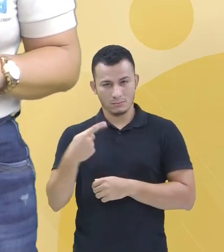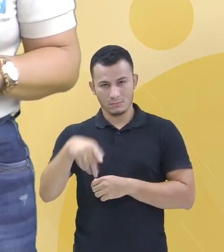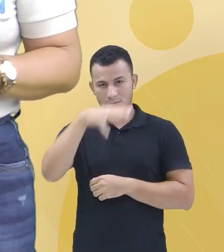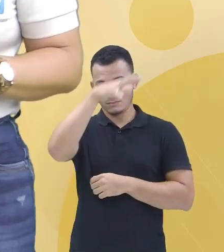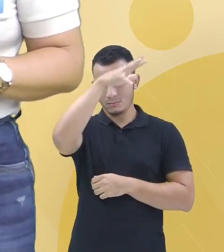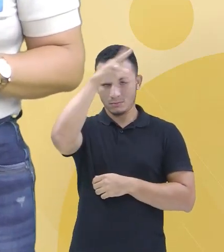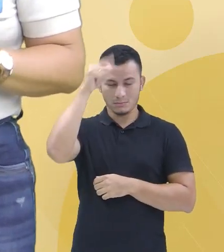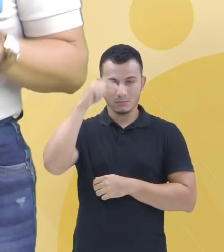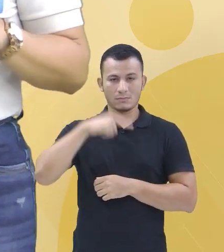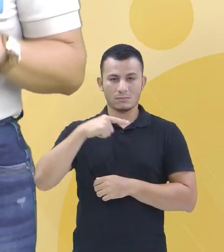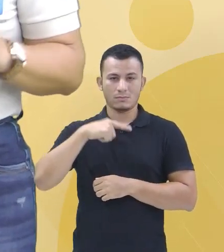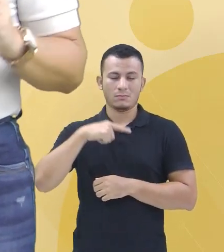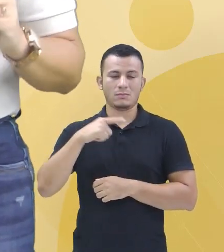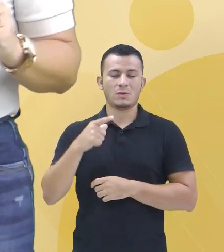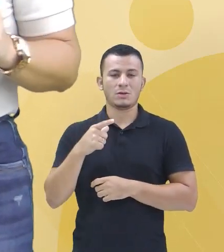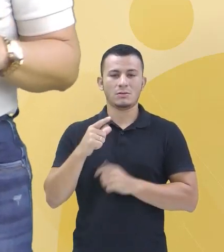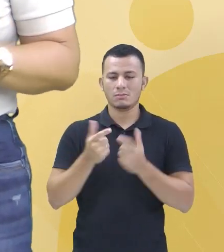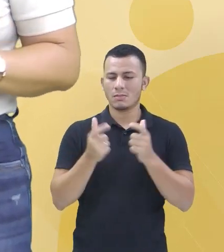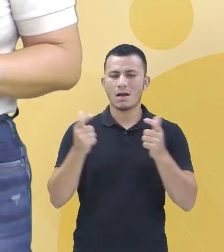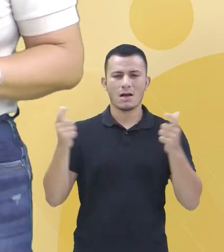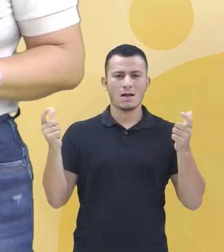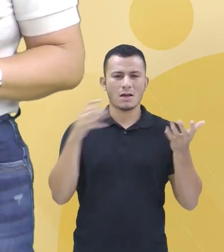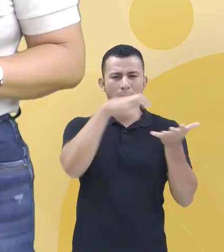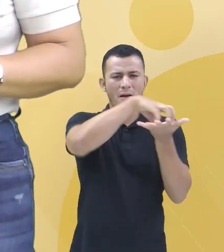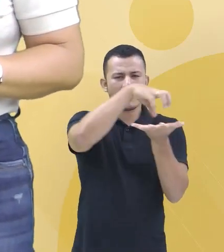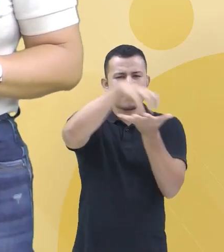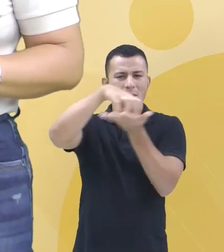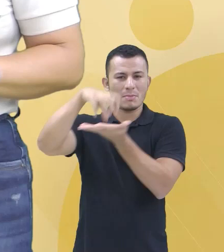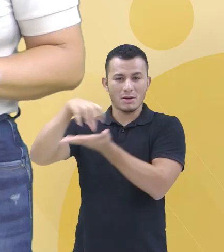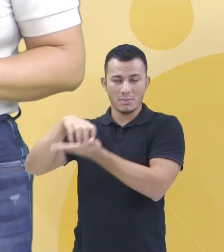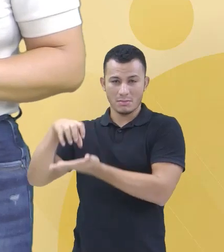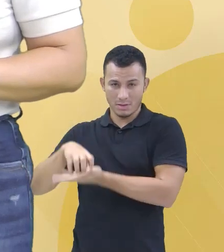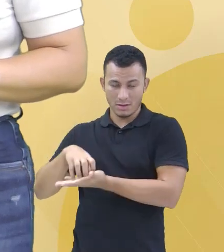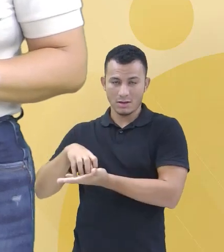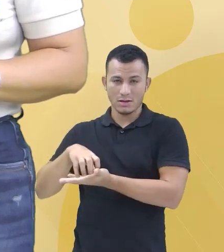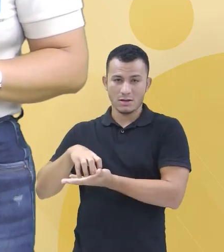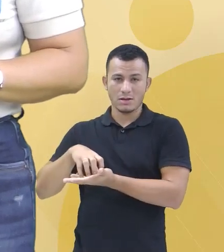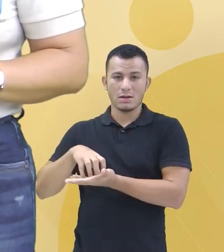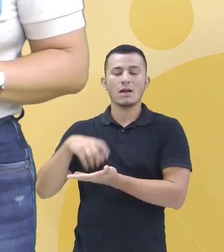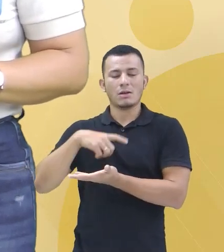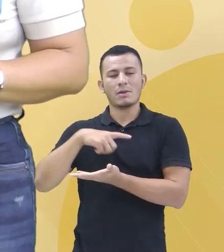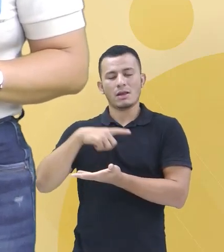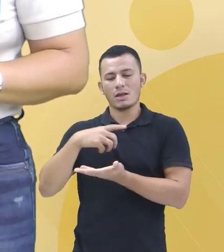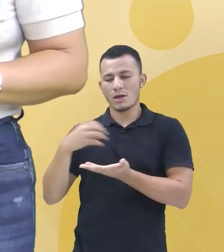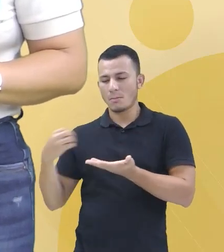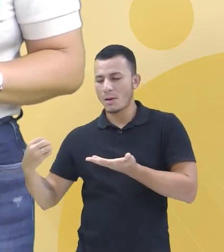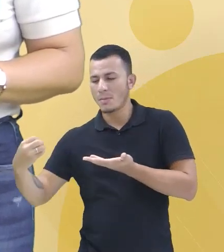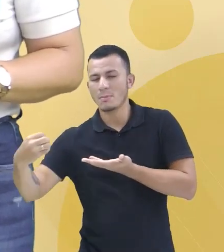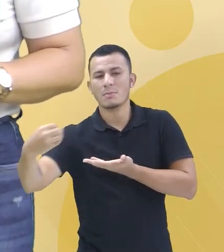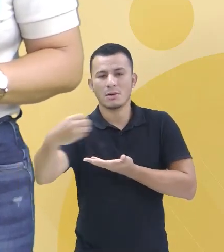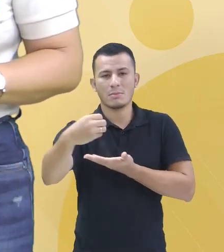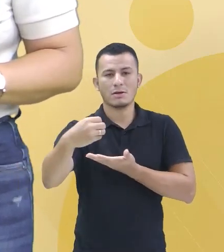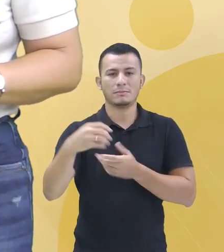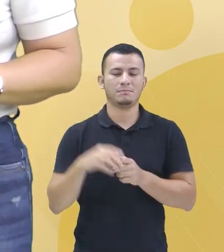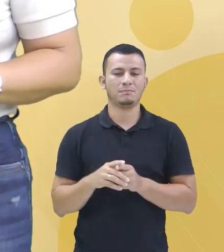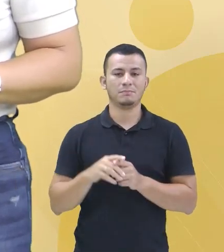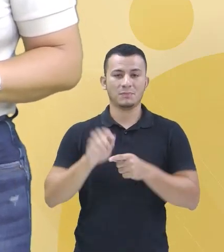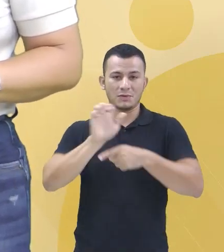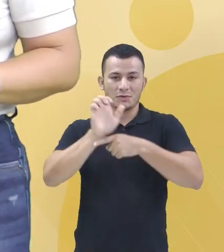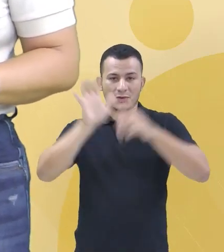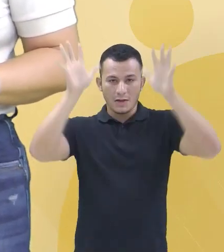amazonense abrigar a maioria das indústrias, a Zona Franca abrange também os estados do